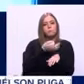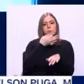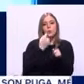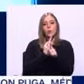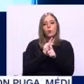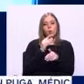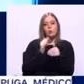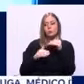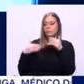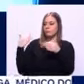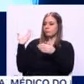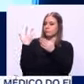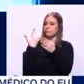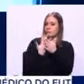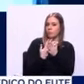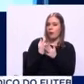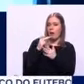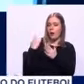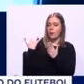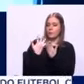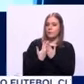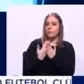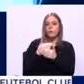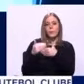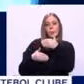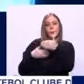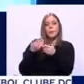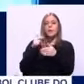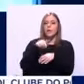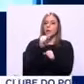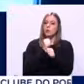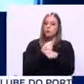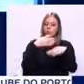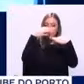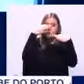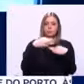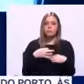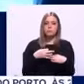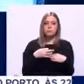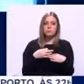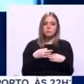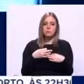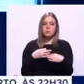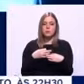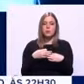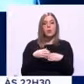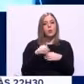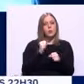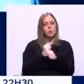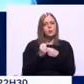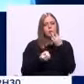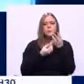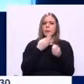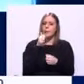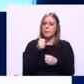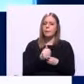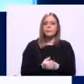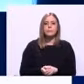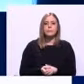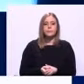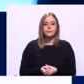ao longo dos últimos anos. Por isso estamos perante um trabalho bastante sério e bastante bem fundamentado.